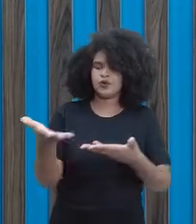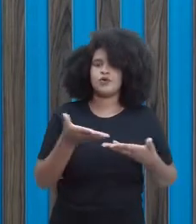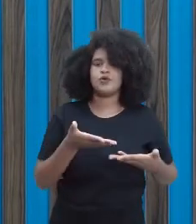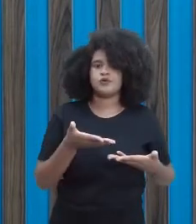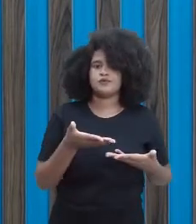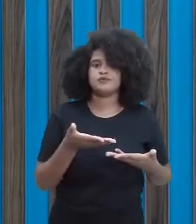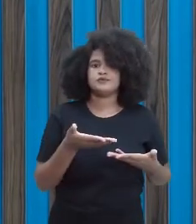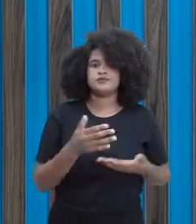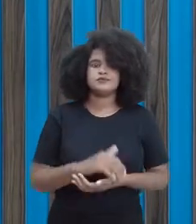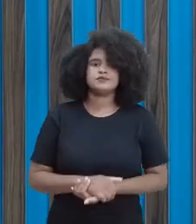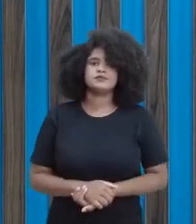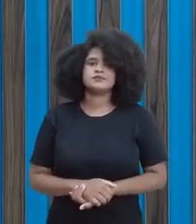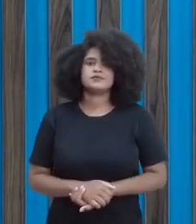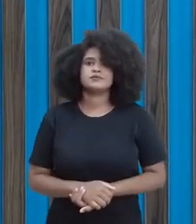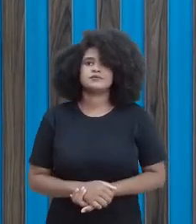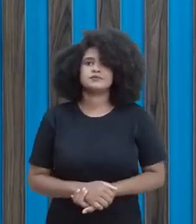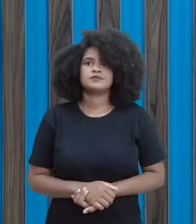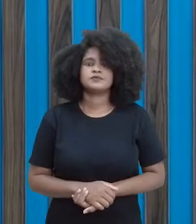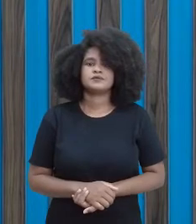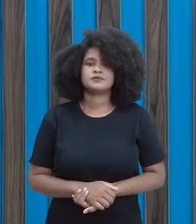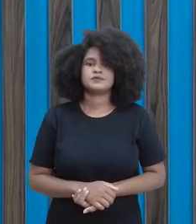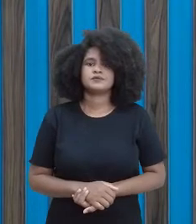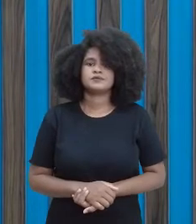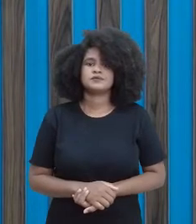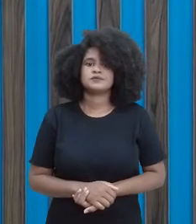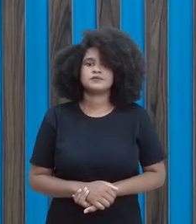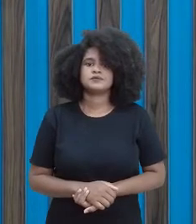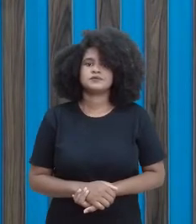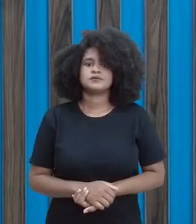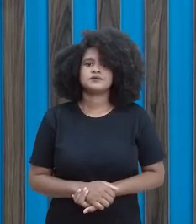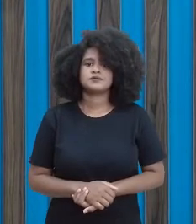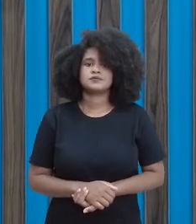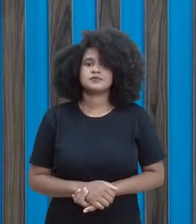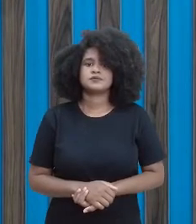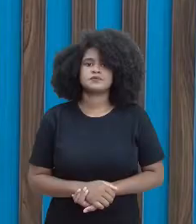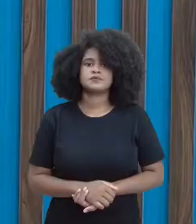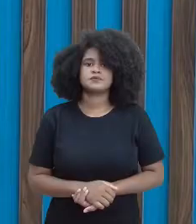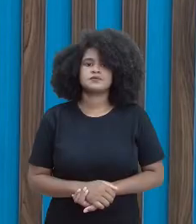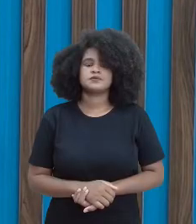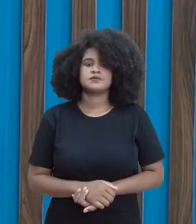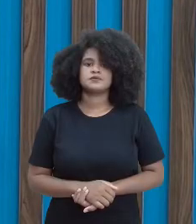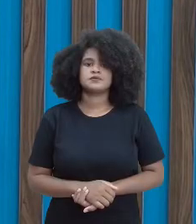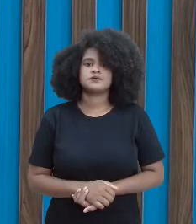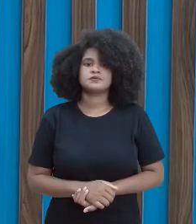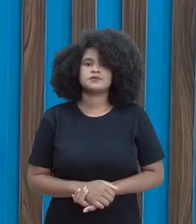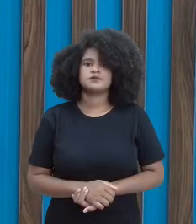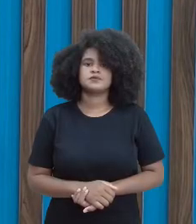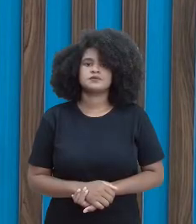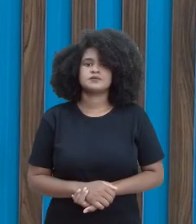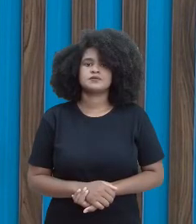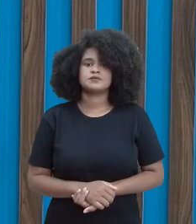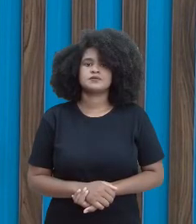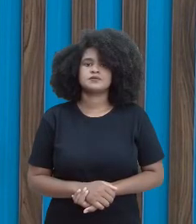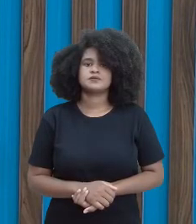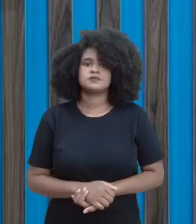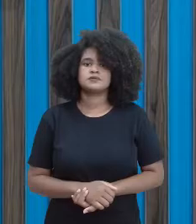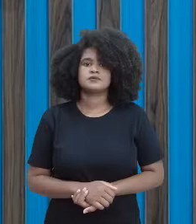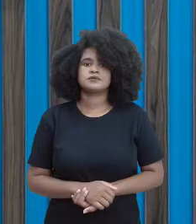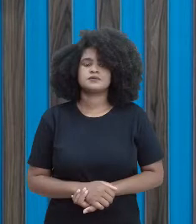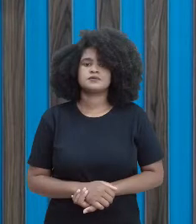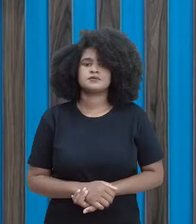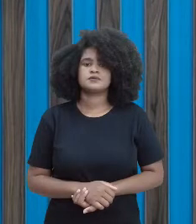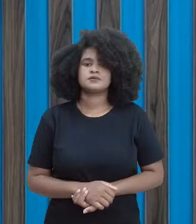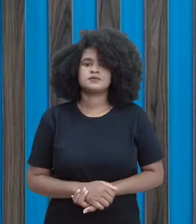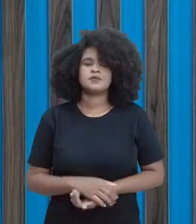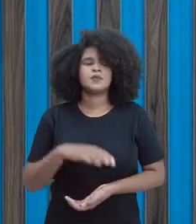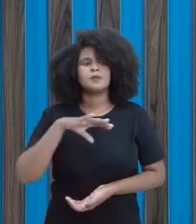pelo diretor. Direct speech, né? Como é que chama isso em português? Direct speech, acho que, se não me